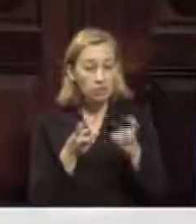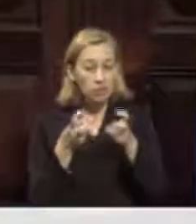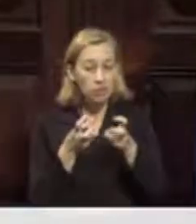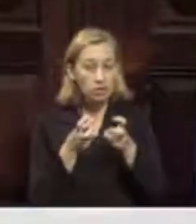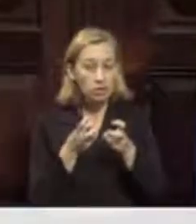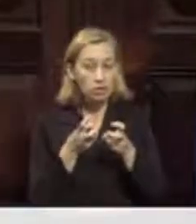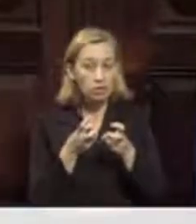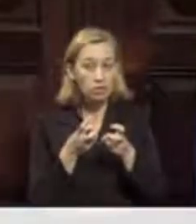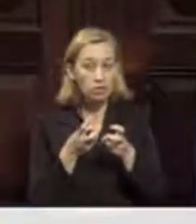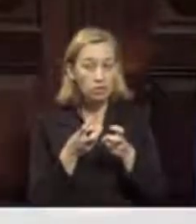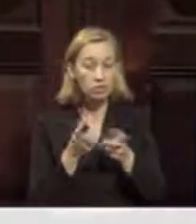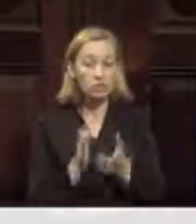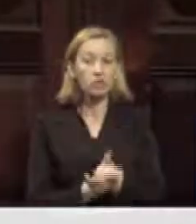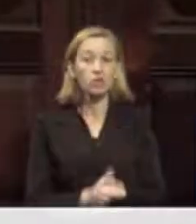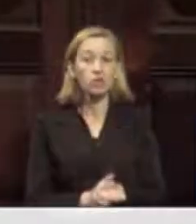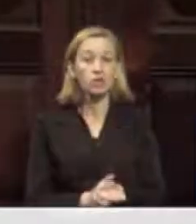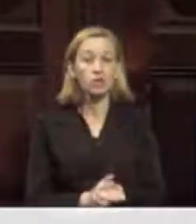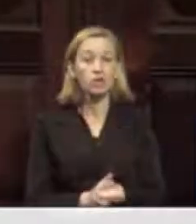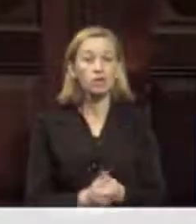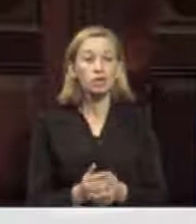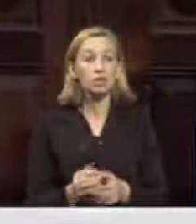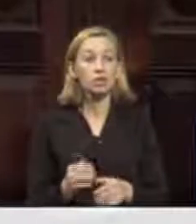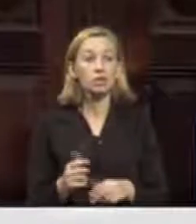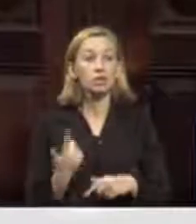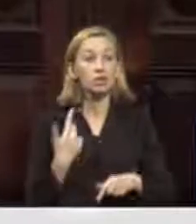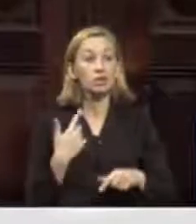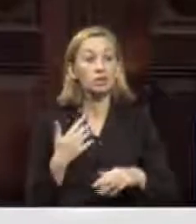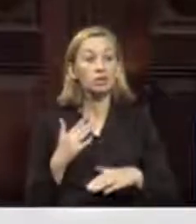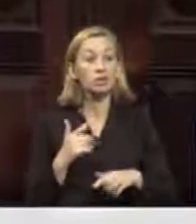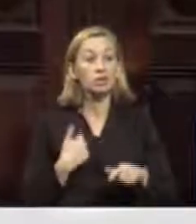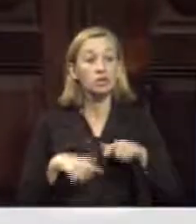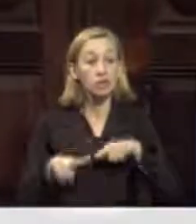de aprovadas, nomeadas para